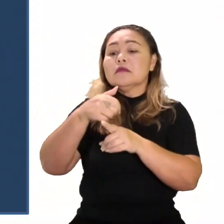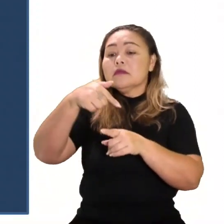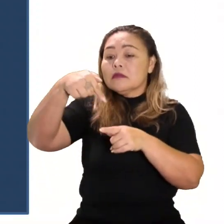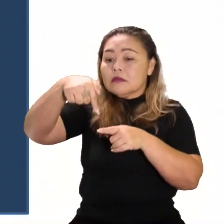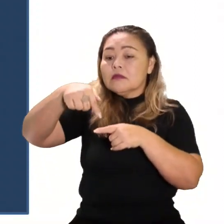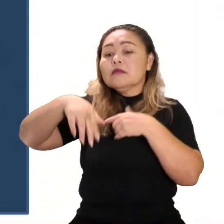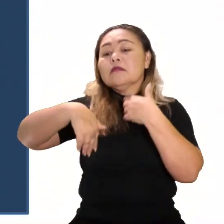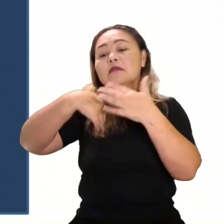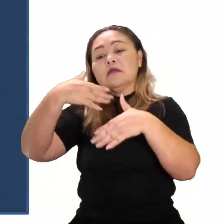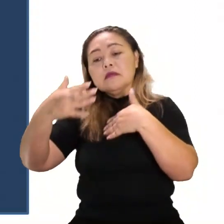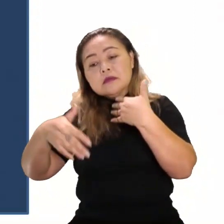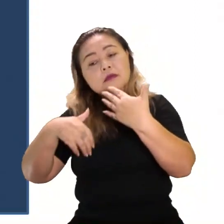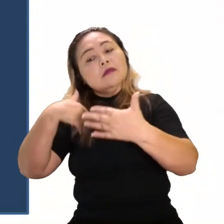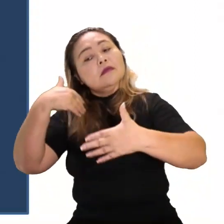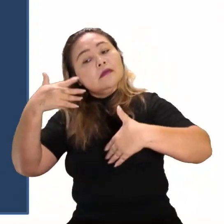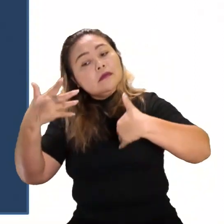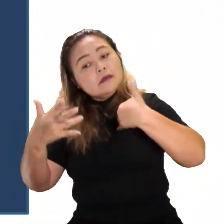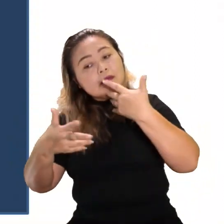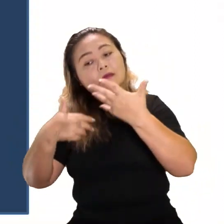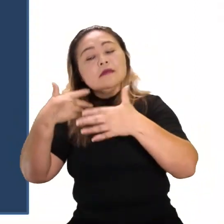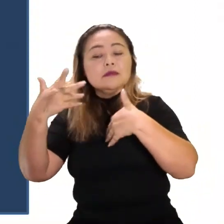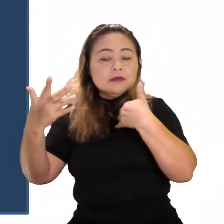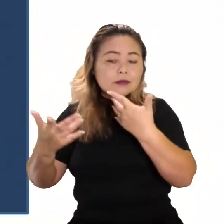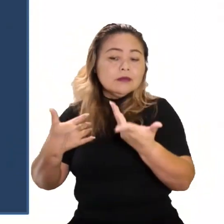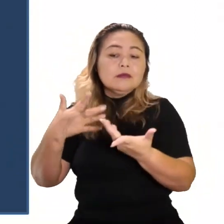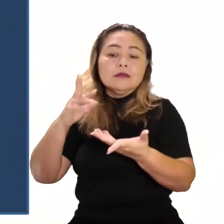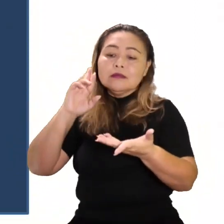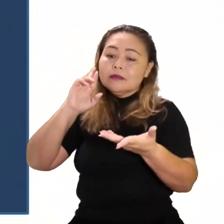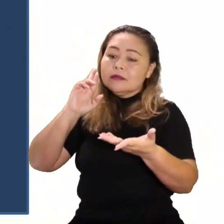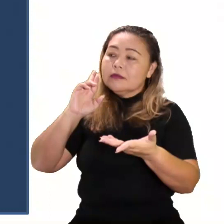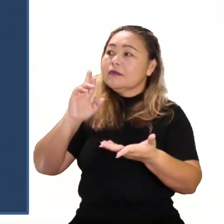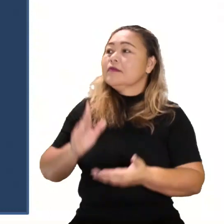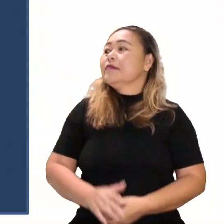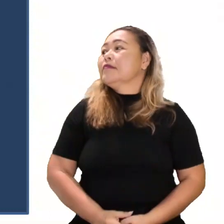vai continuando. Tan, tan, tan, tan, tan, tan, né?